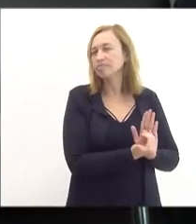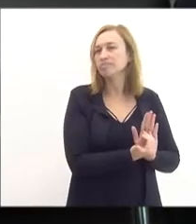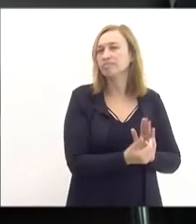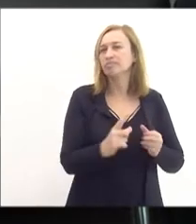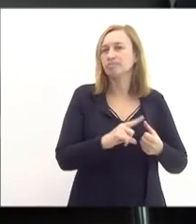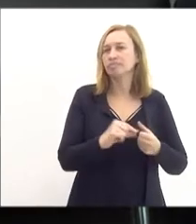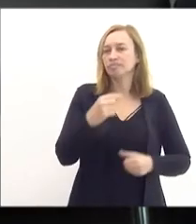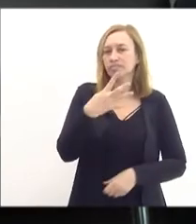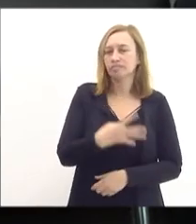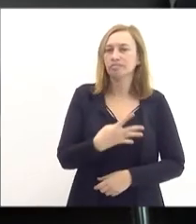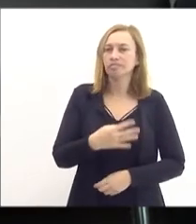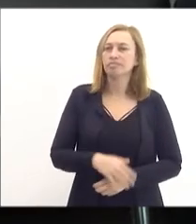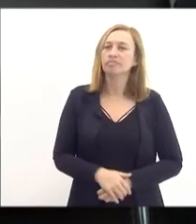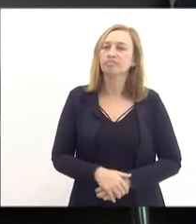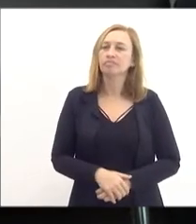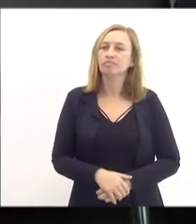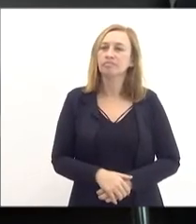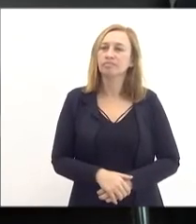artigo 4º.